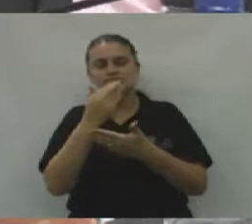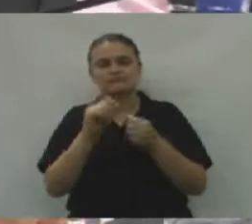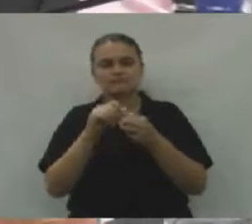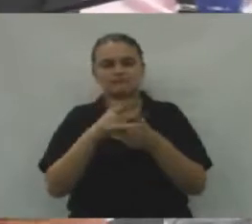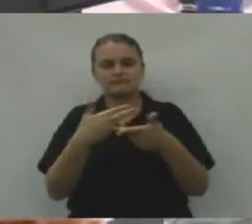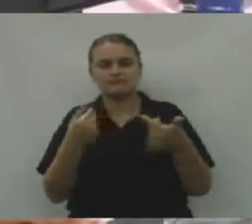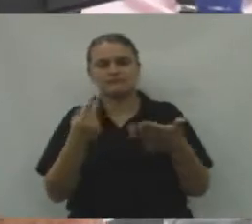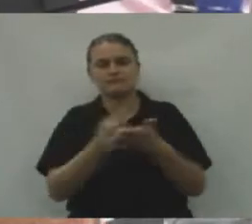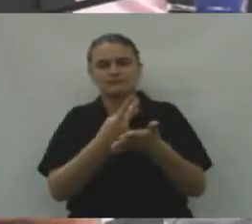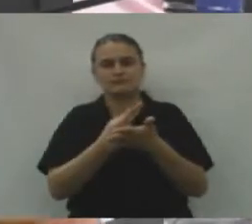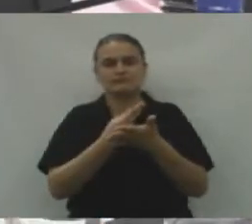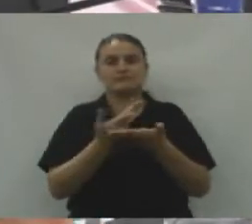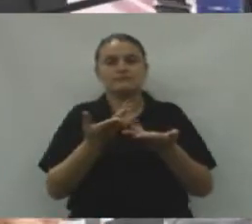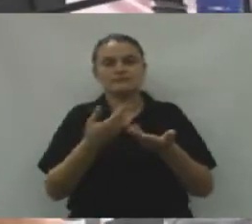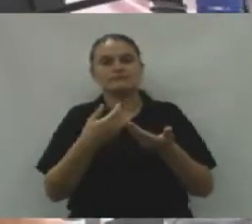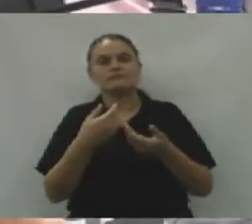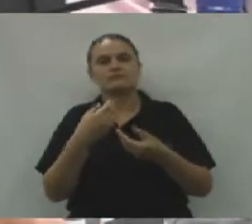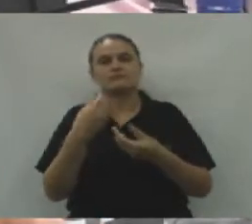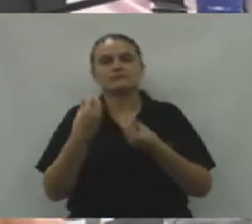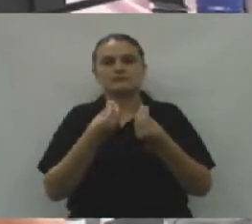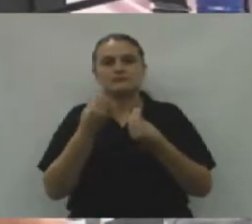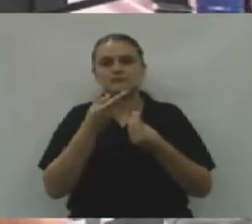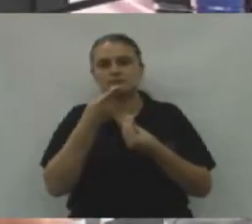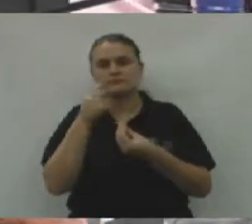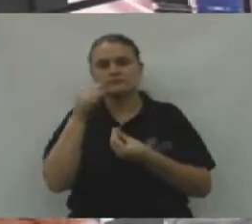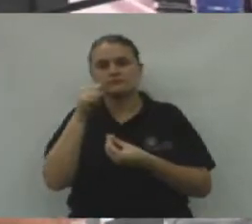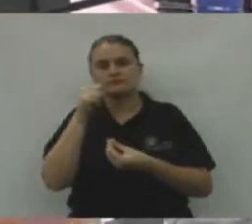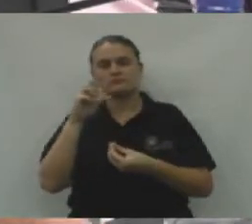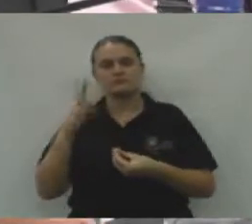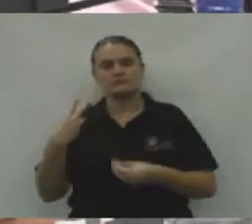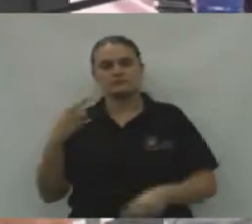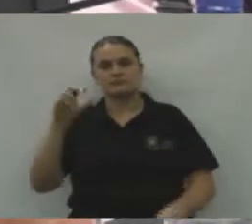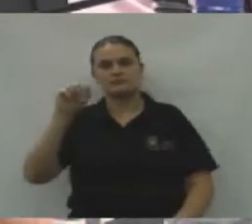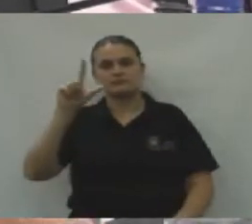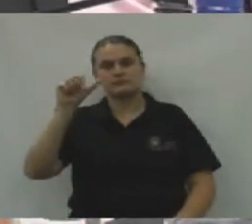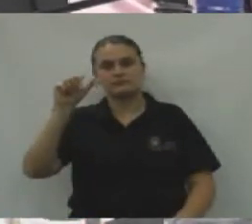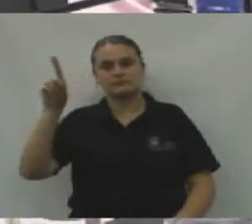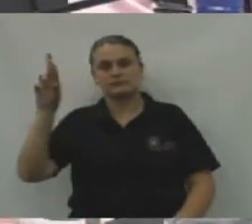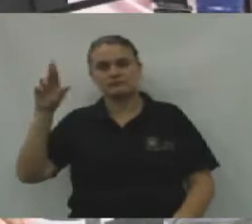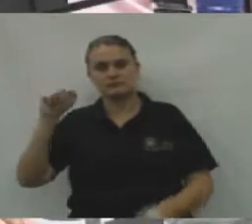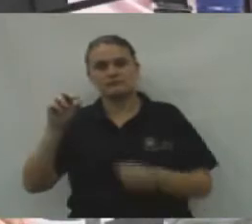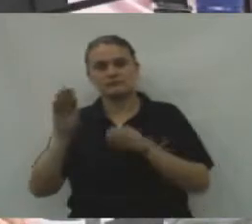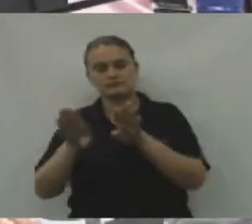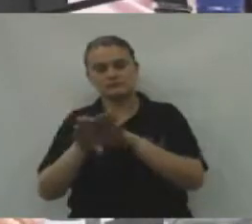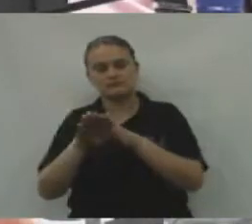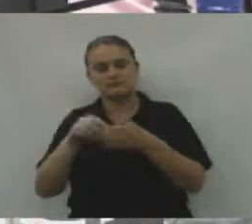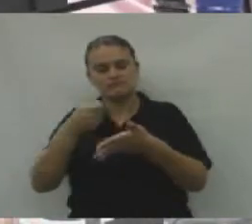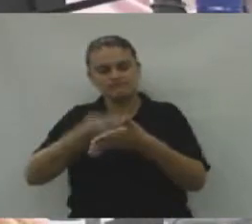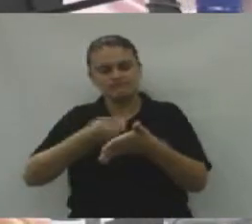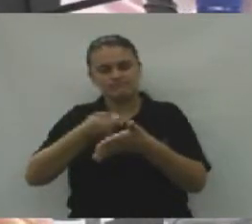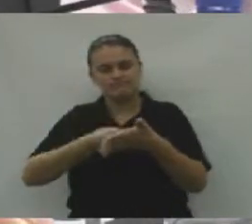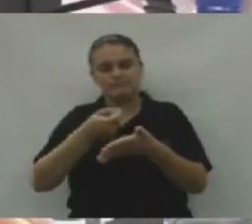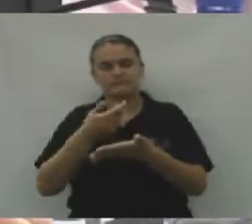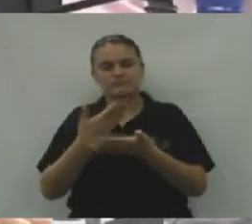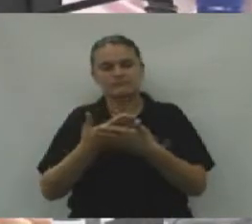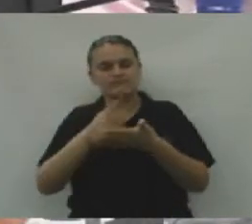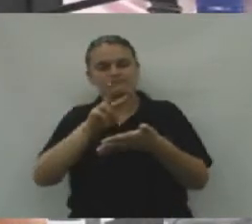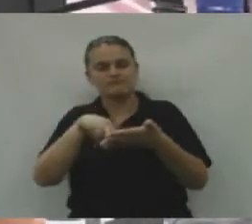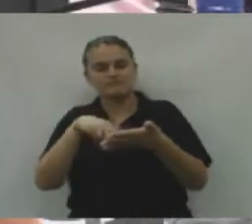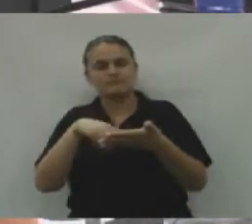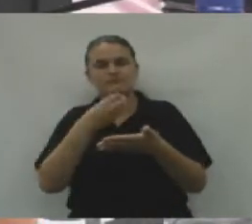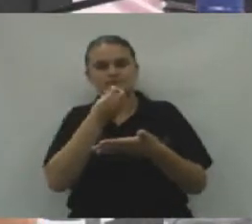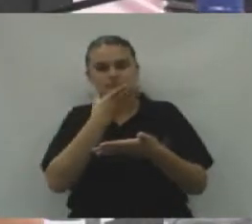seja crucificado. Né? Então, né, que minha colega Landa também leva a pessoa aguerrida,